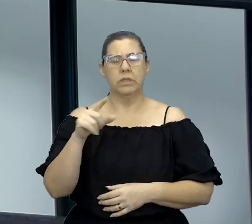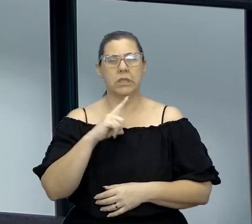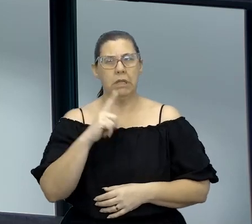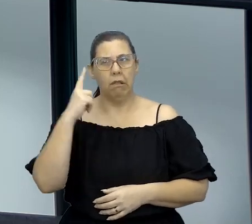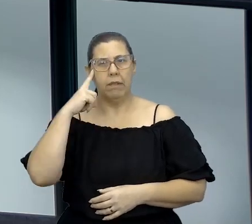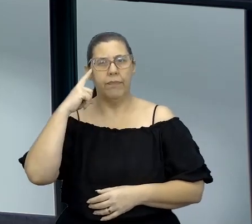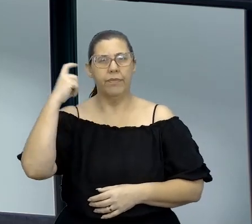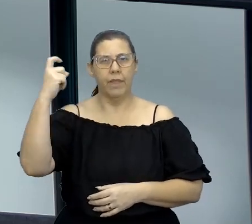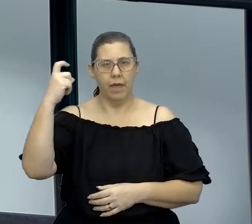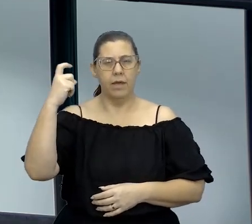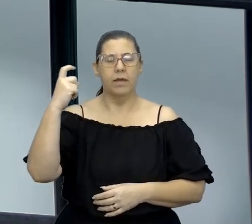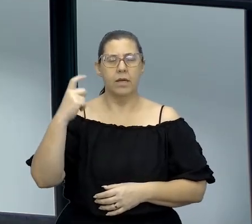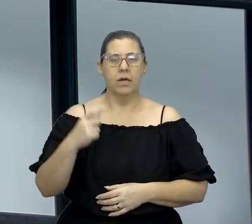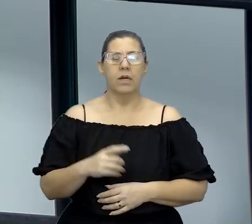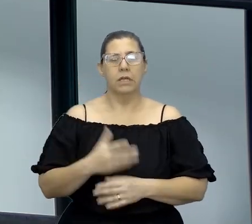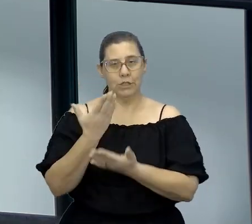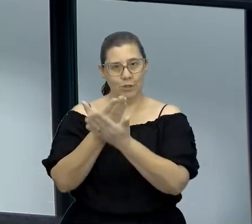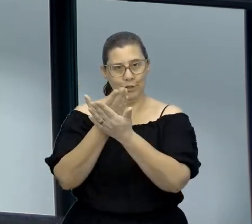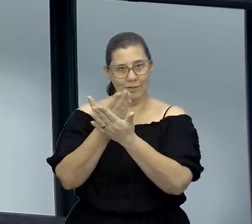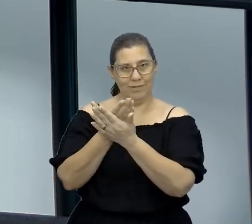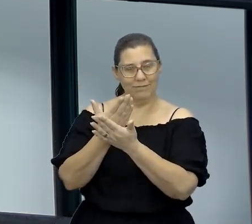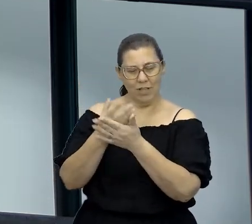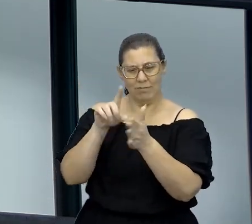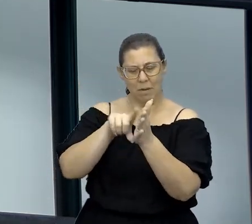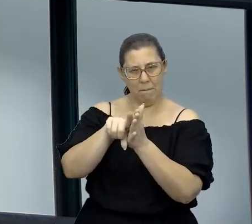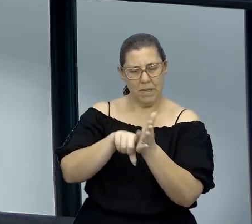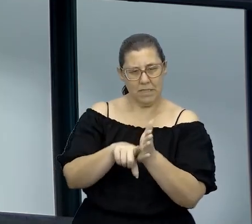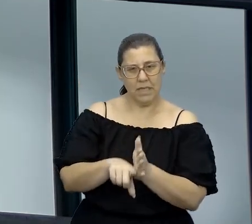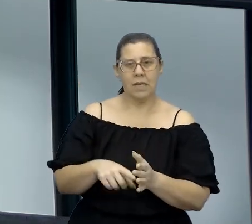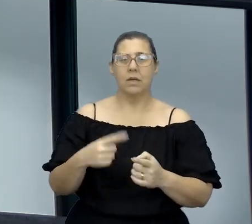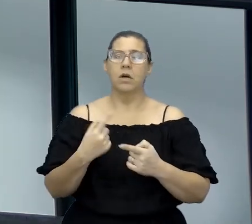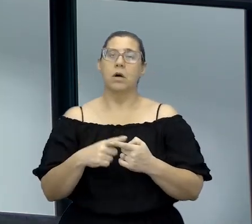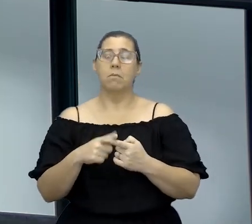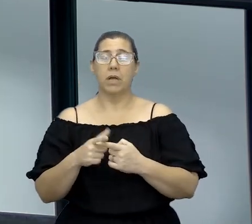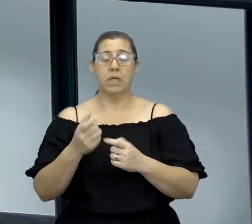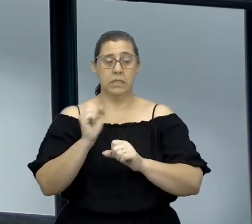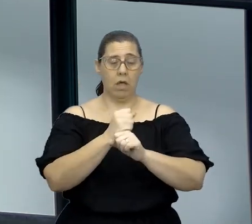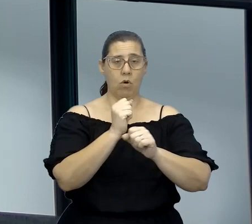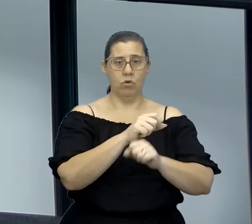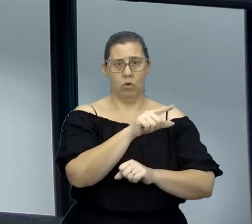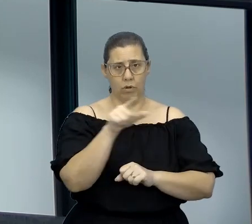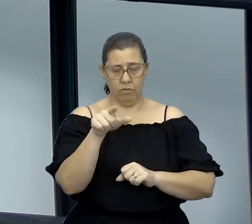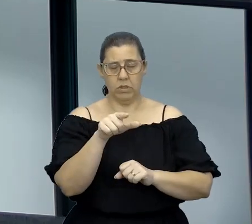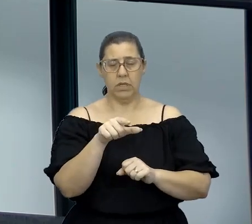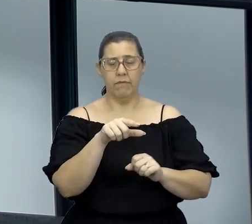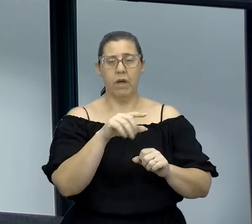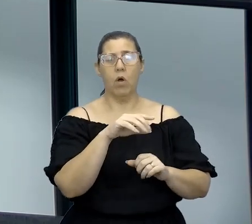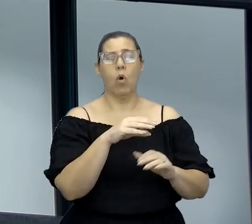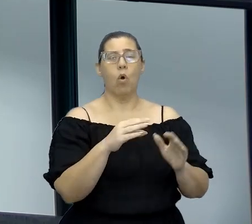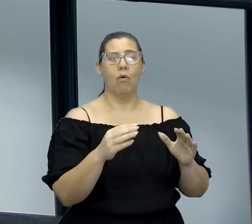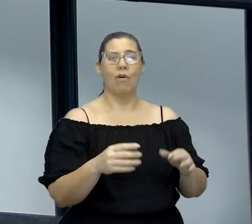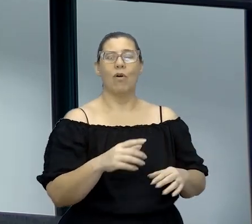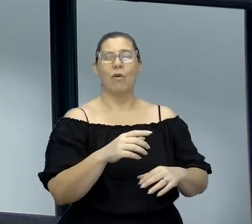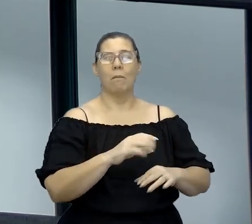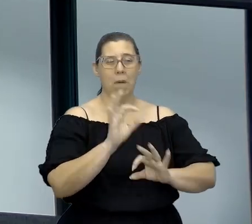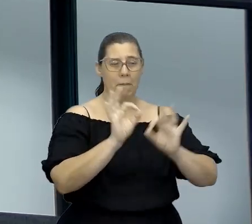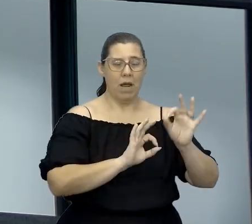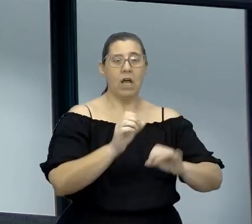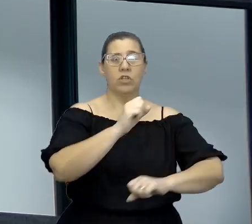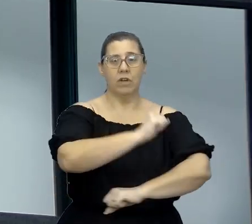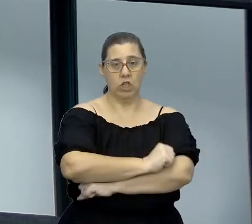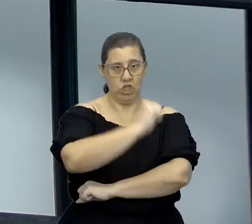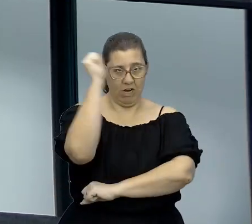essa ideia e fazer esse estudo, porque se na construção que você quer colocar tiver janelas